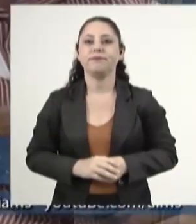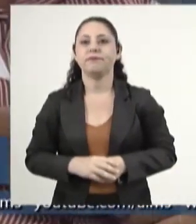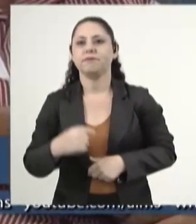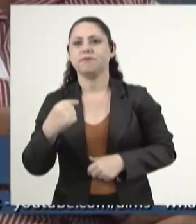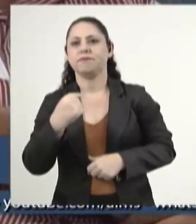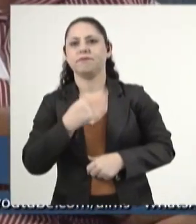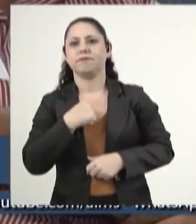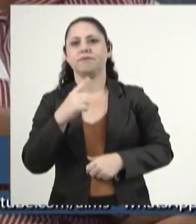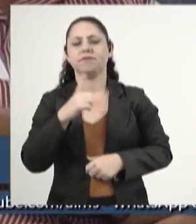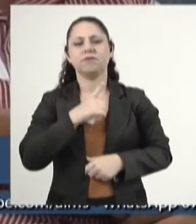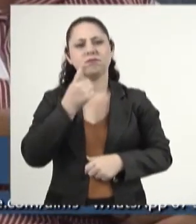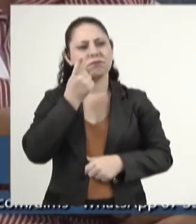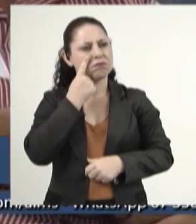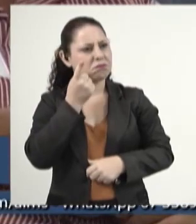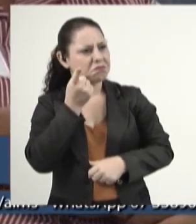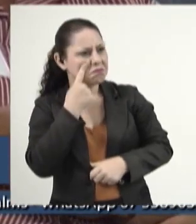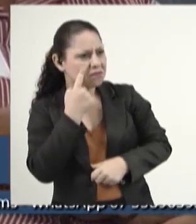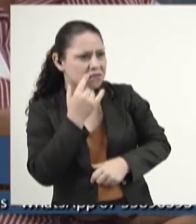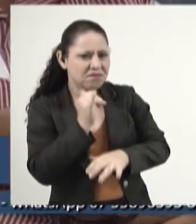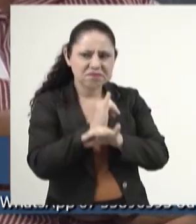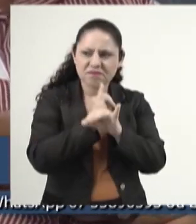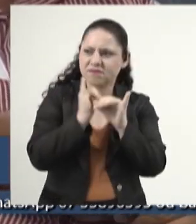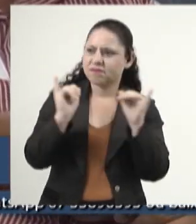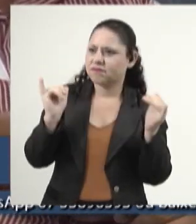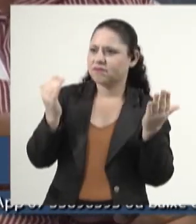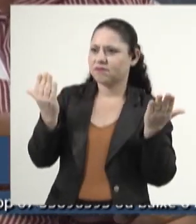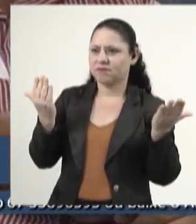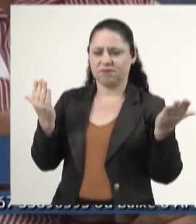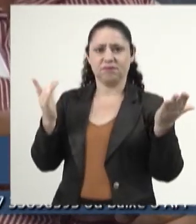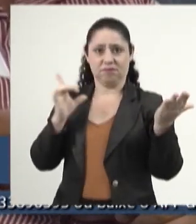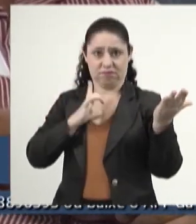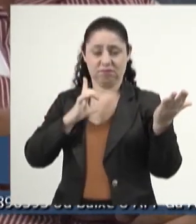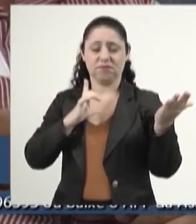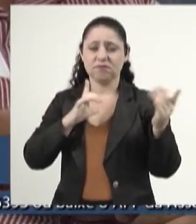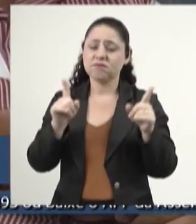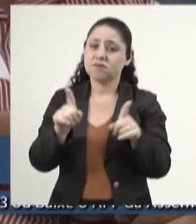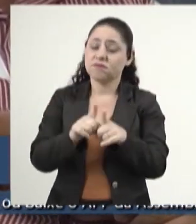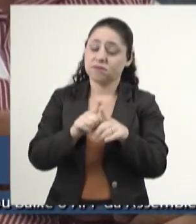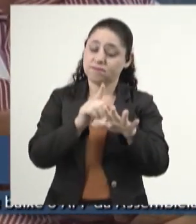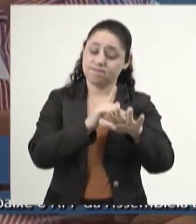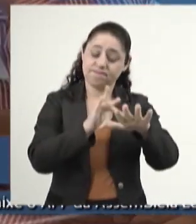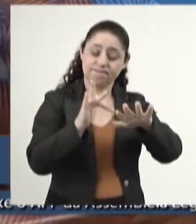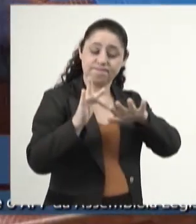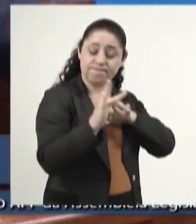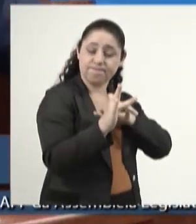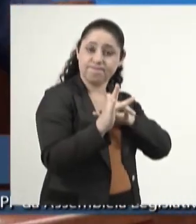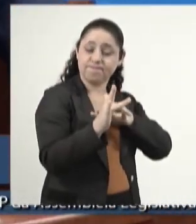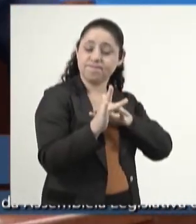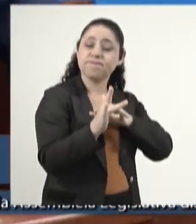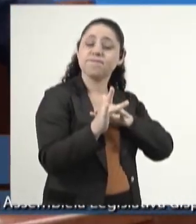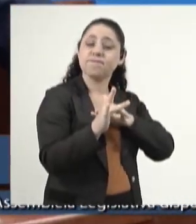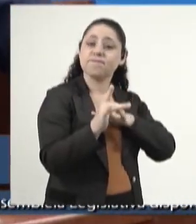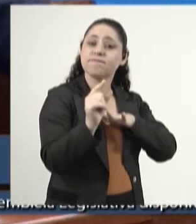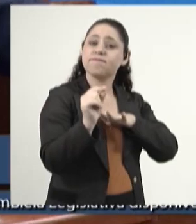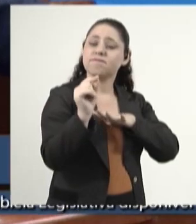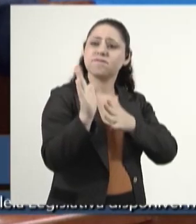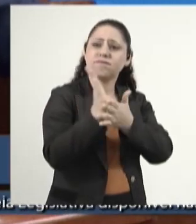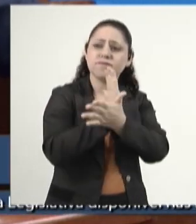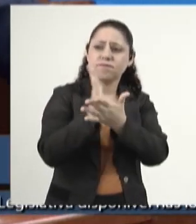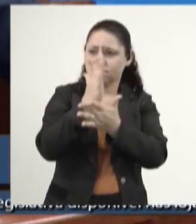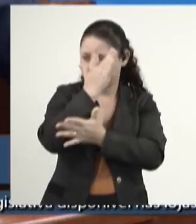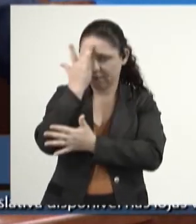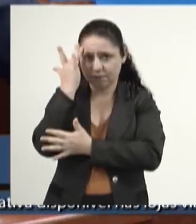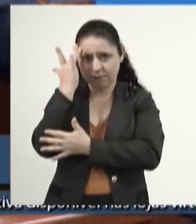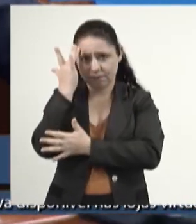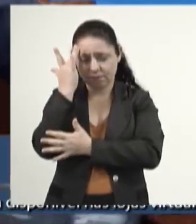Eu estive vendo aí na imprensa e também nas redes sociais algumas